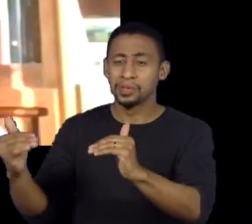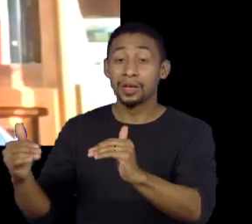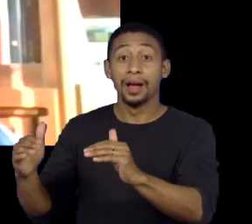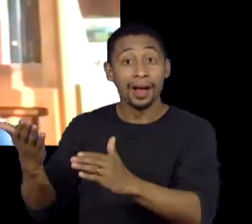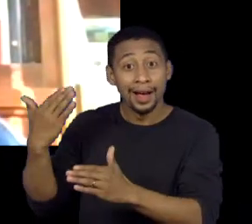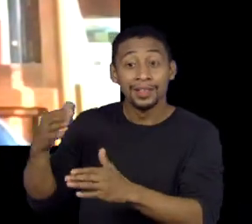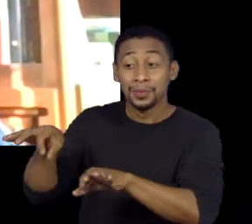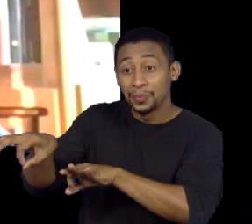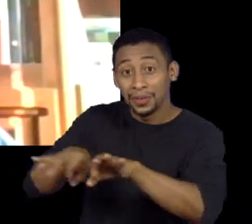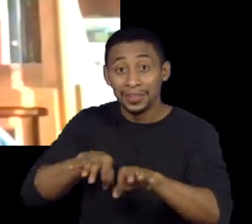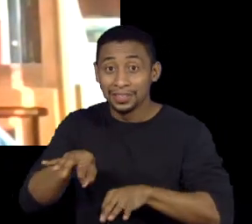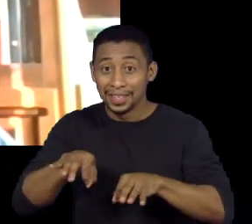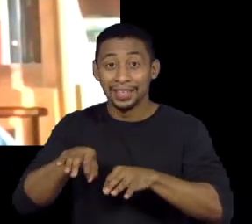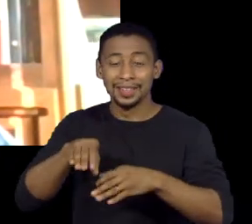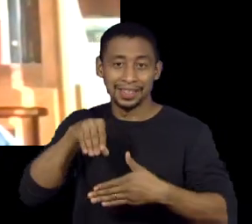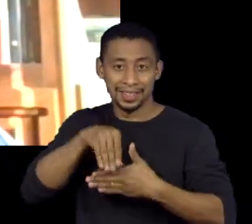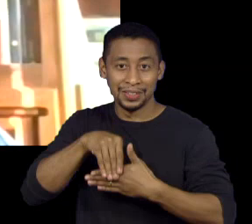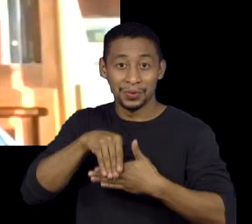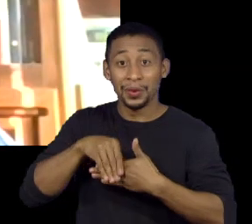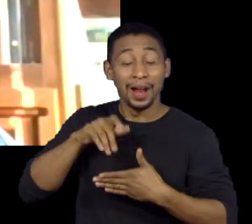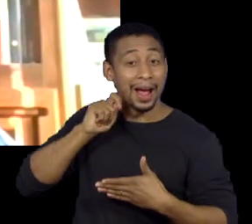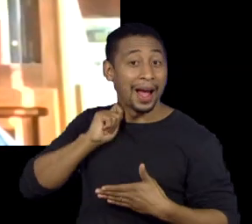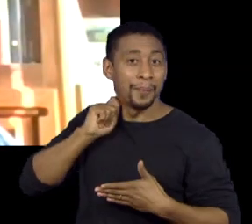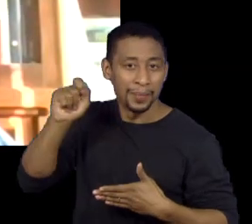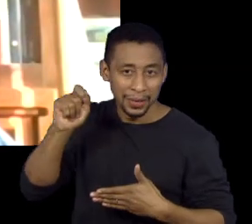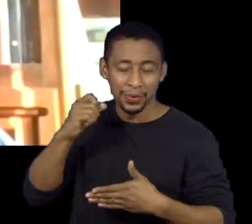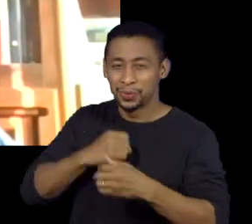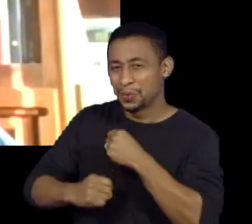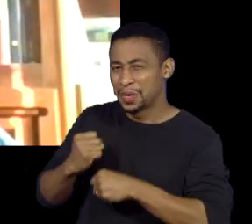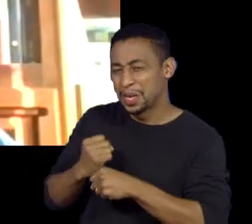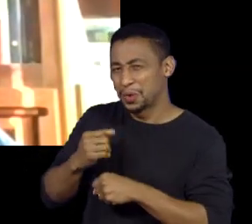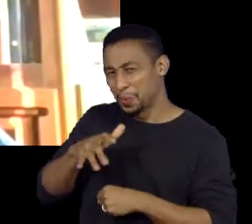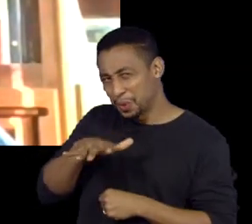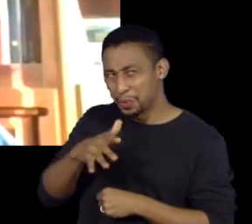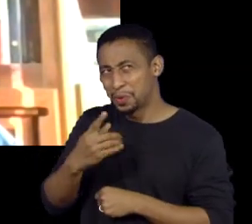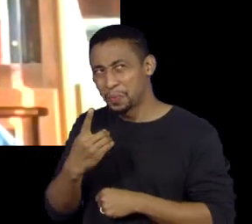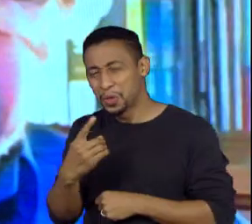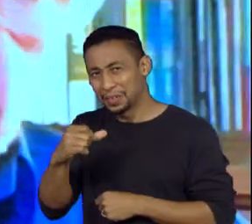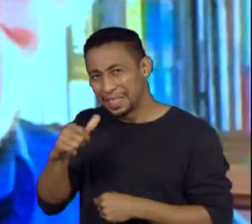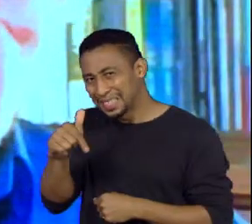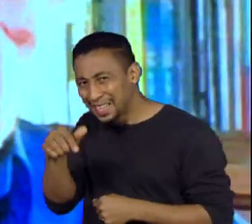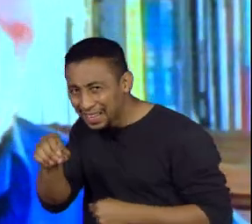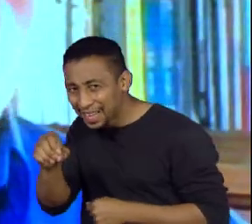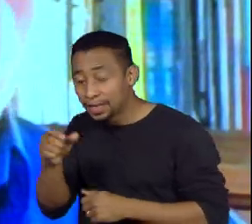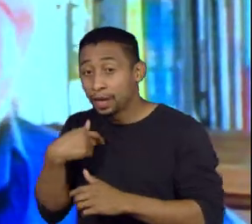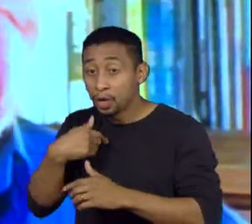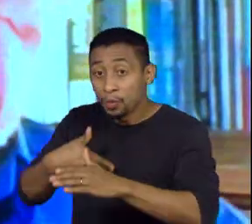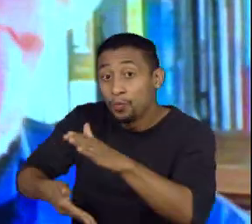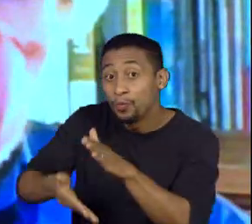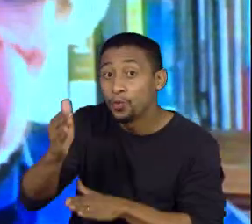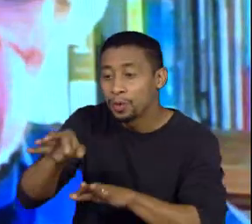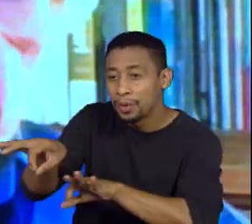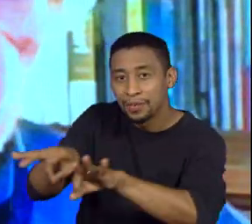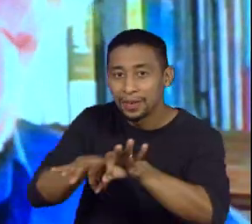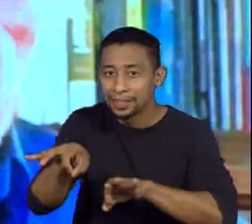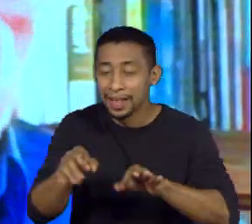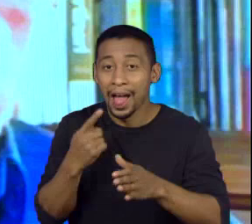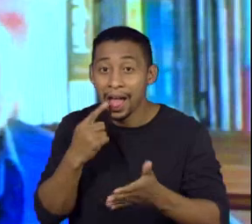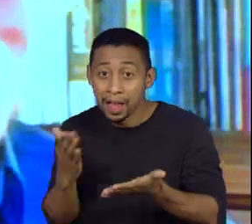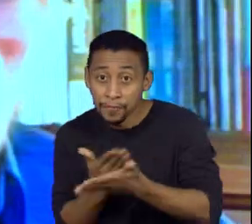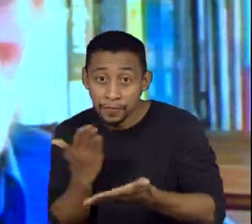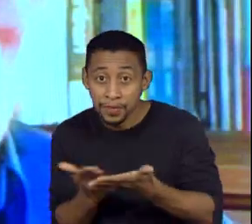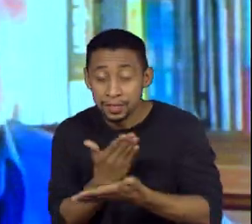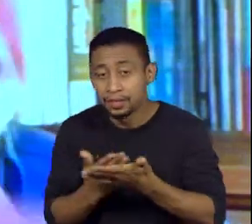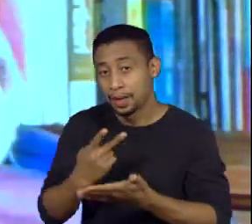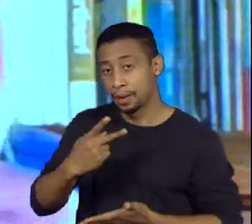né? Às vésperas da Copa do Mundo de 70, eu fui para lá para fazer o projeto gráfico da revista Placar